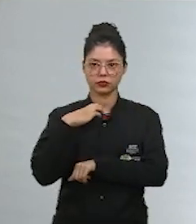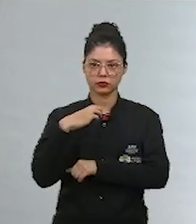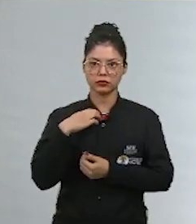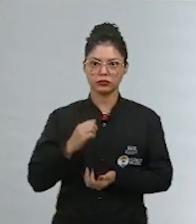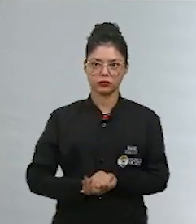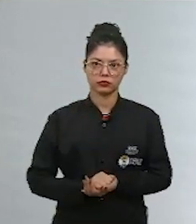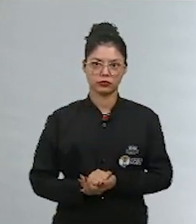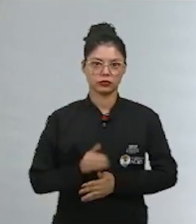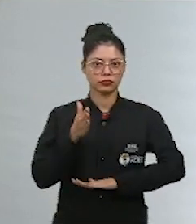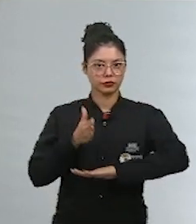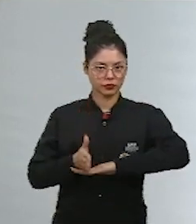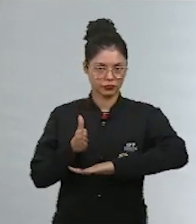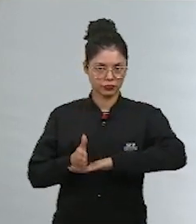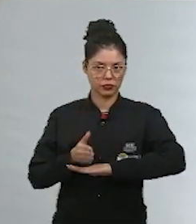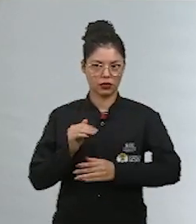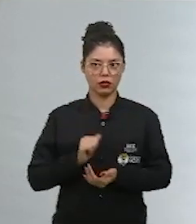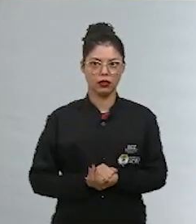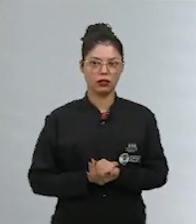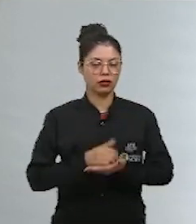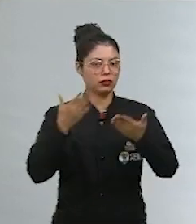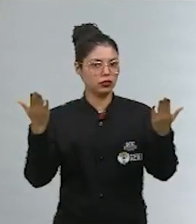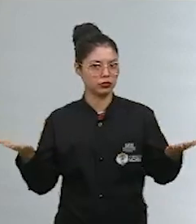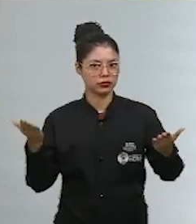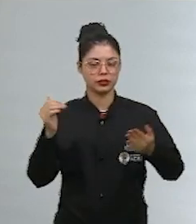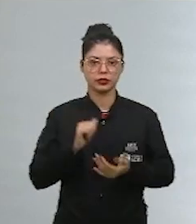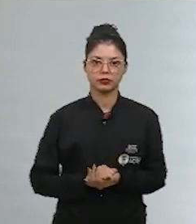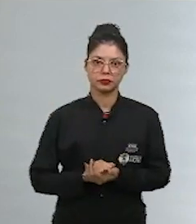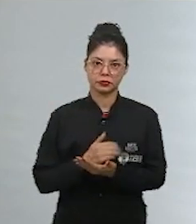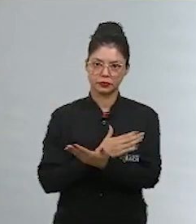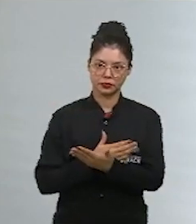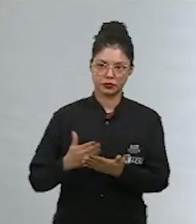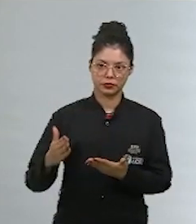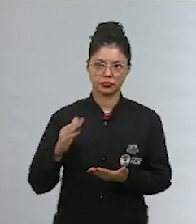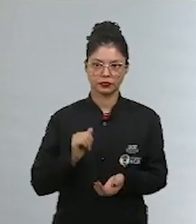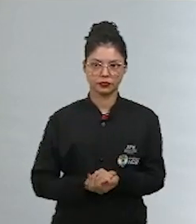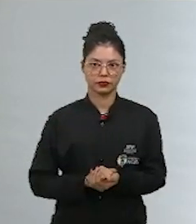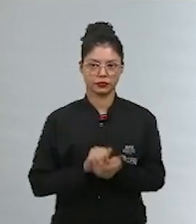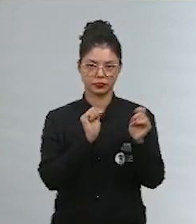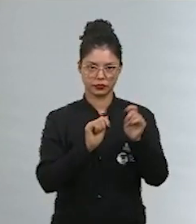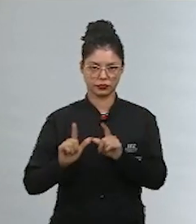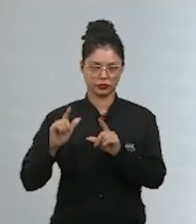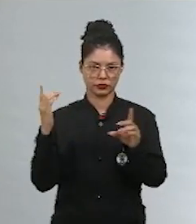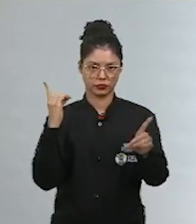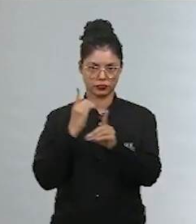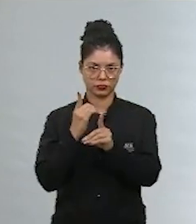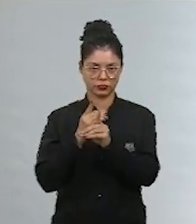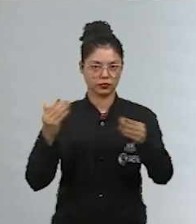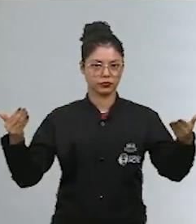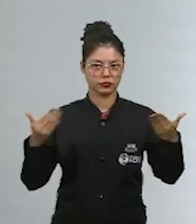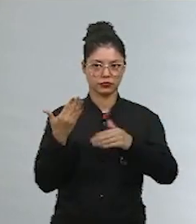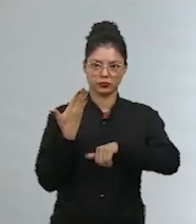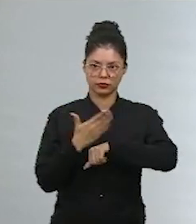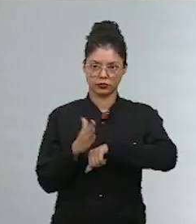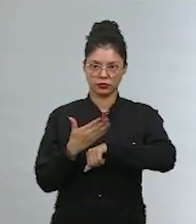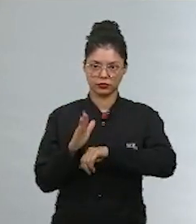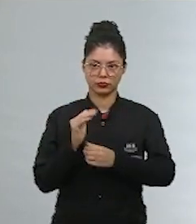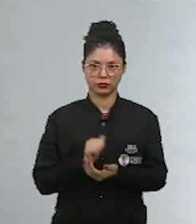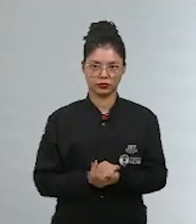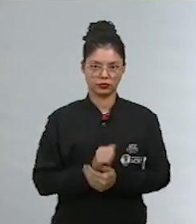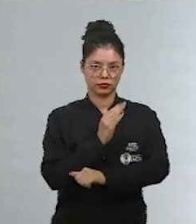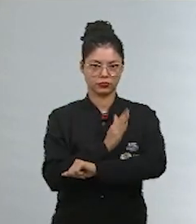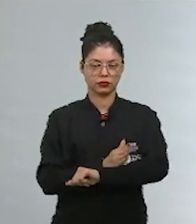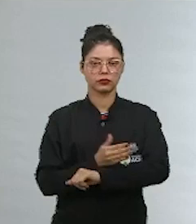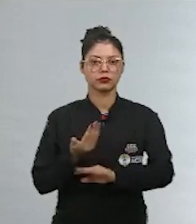que na modernidade. Então, vamos dar início ao nosso encontro de hoje sobre a prática ética, sobre